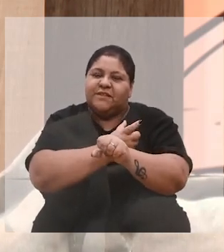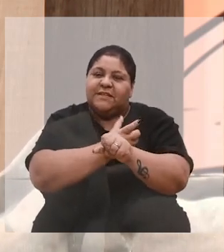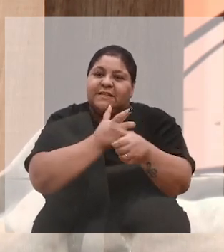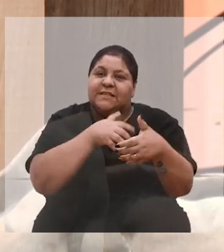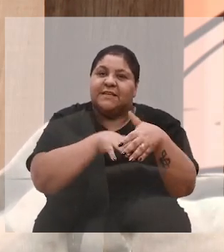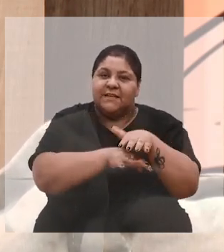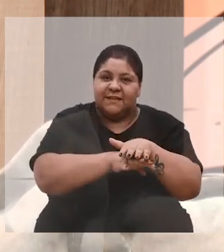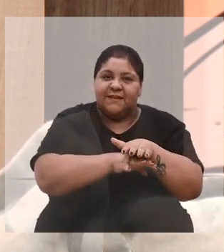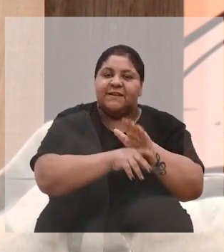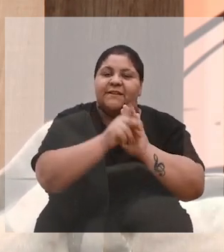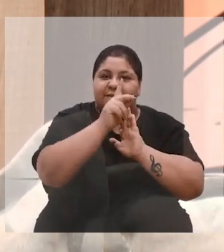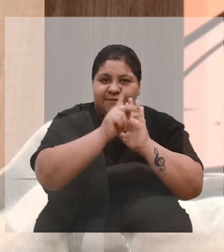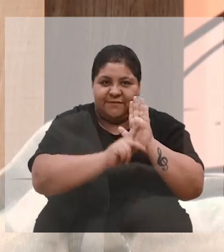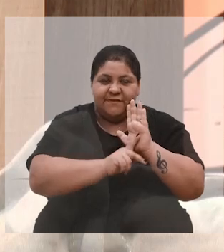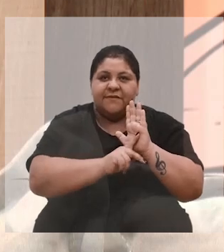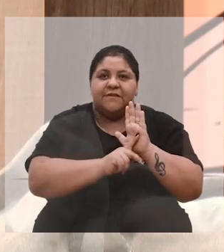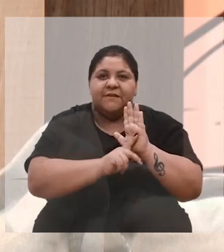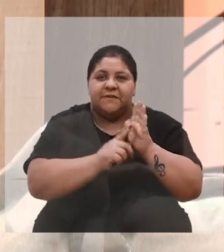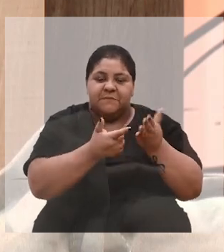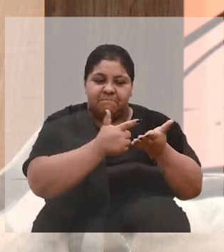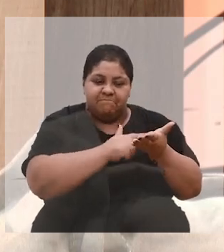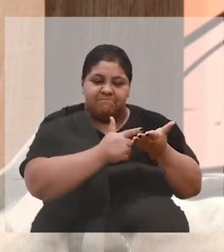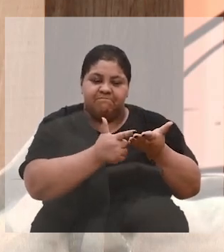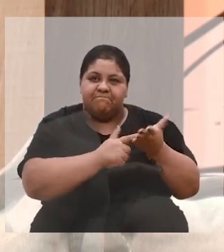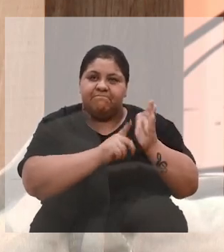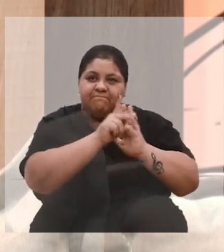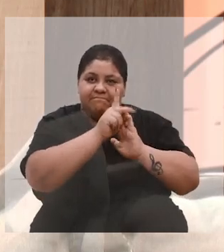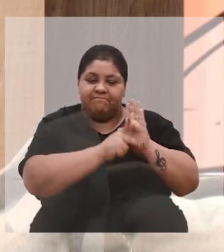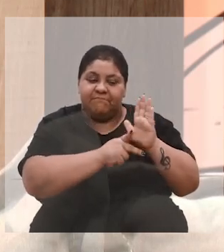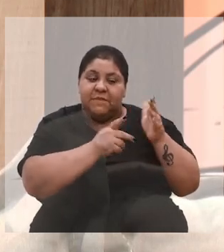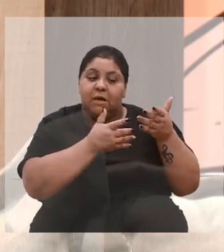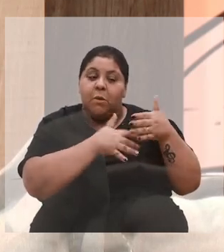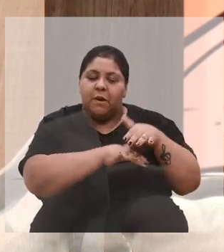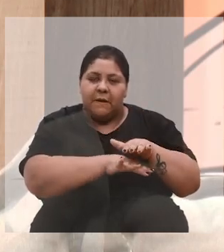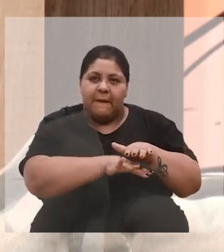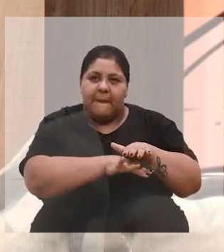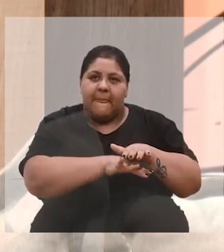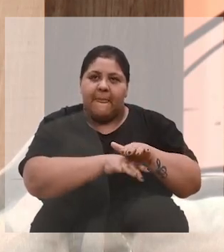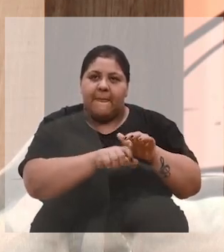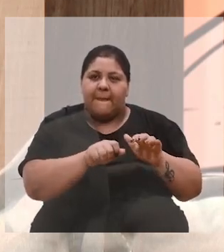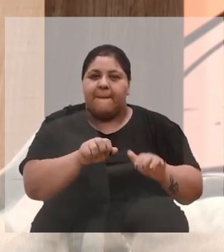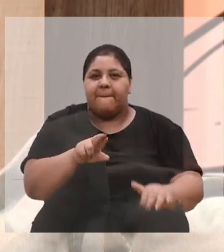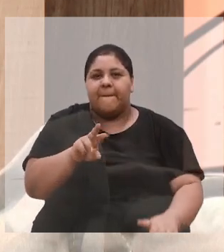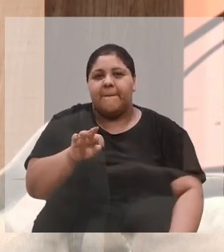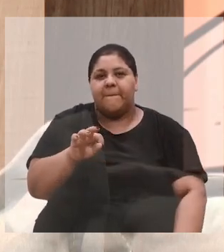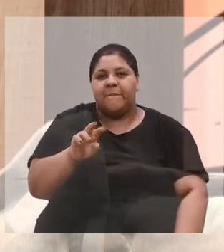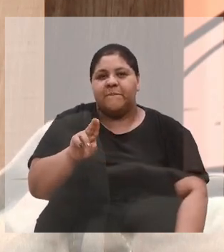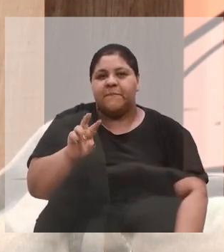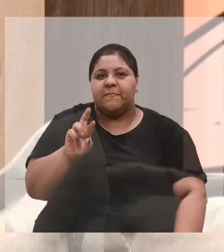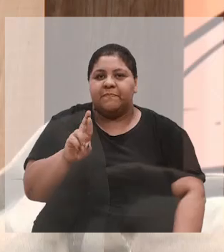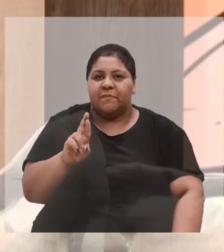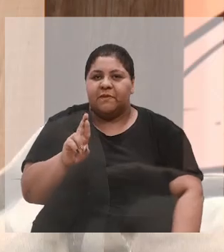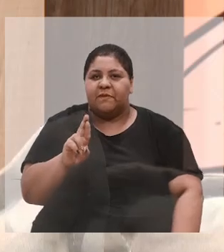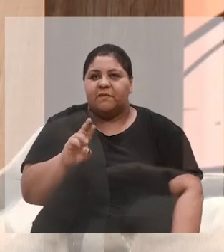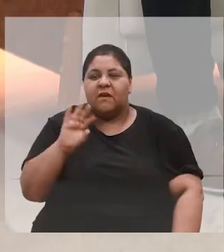questão da inclusão, né? Que é o projeto desse livro aí, é um projeto de inclusão. O Arthur